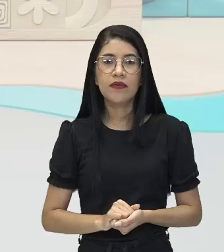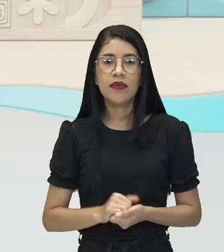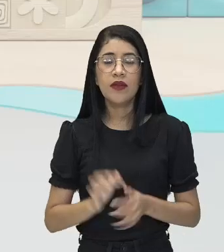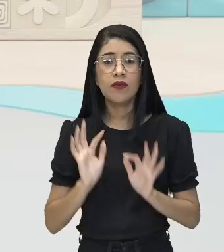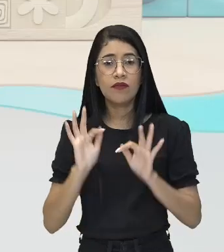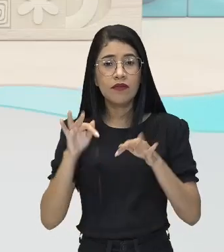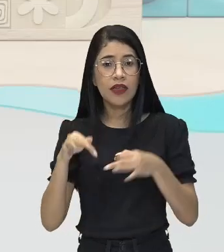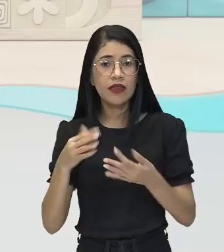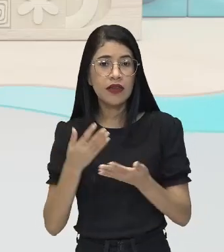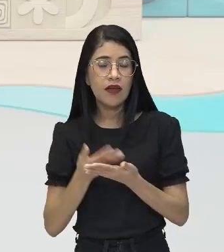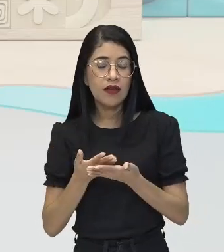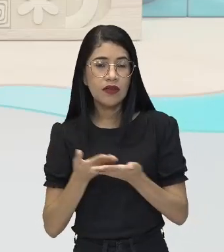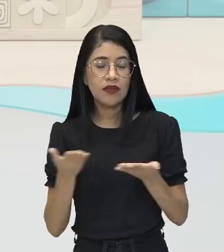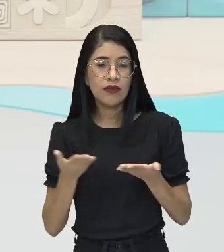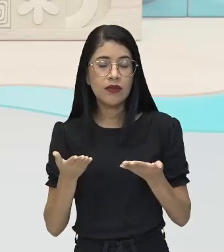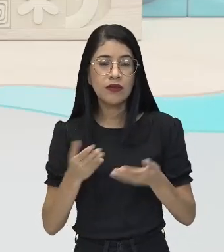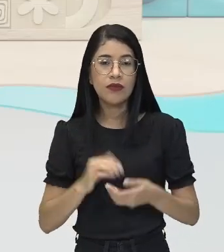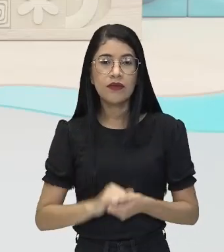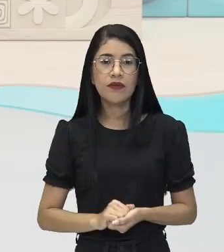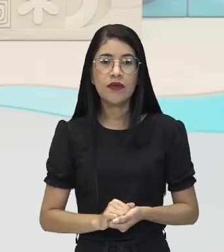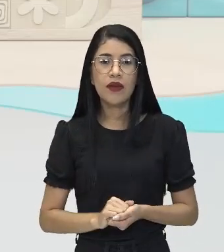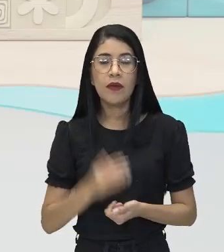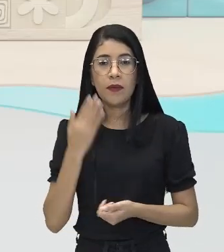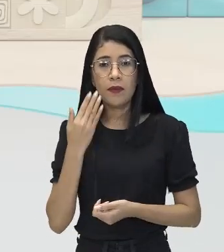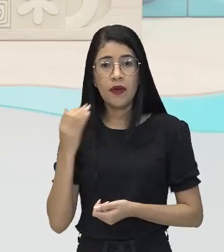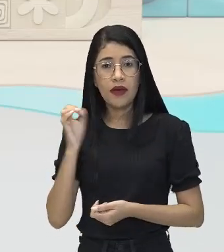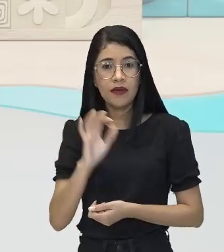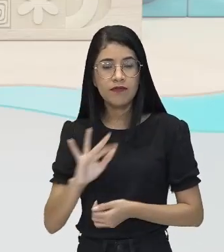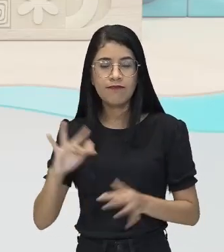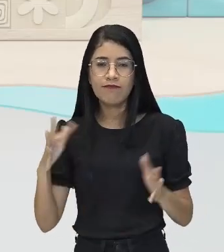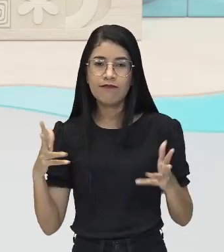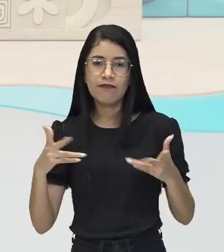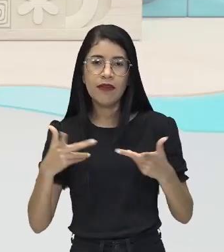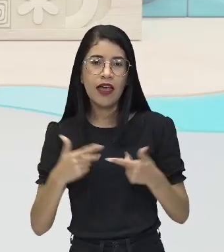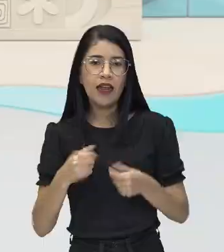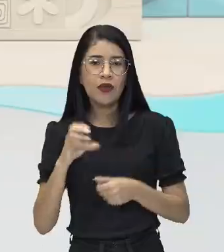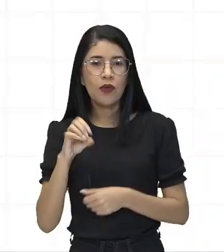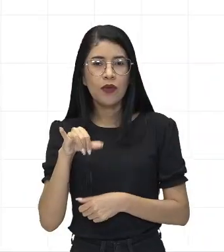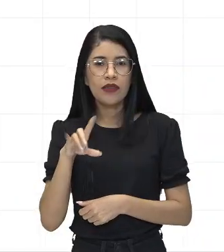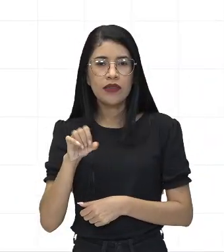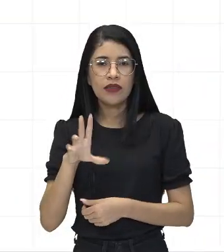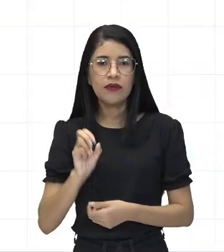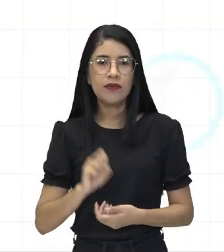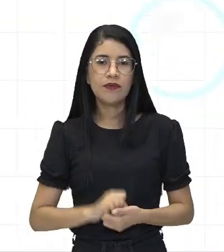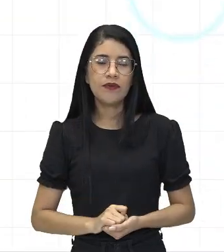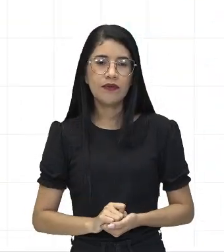finalizo aqui a aula de hoje com essa imagem maravilhosa do Coliseu.